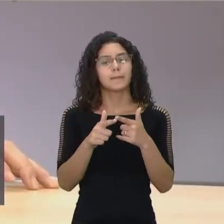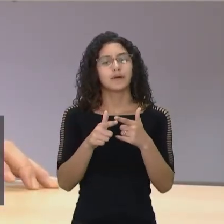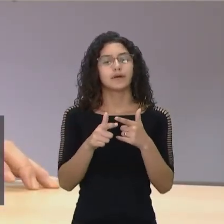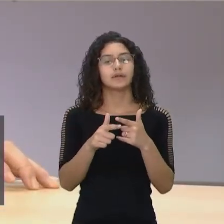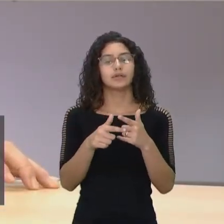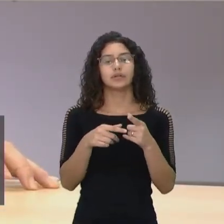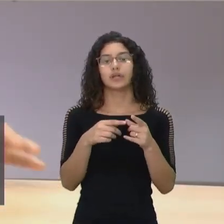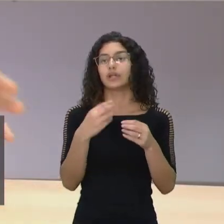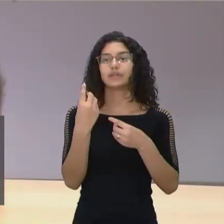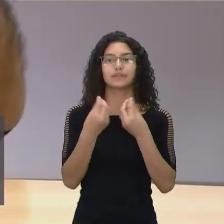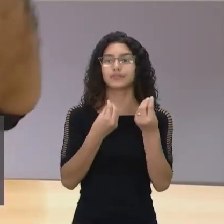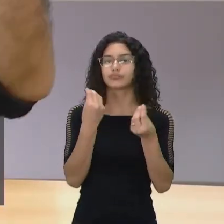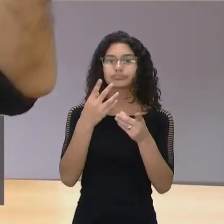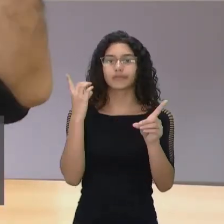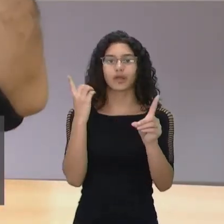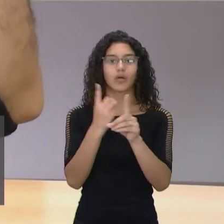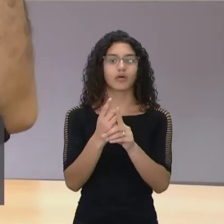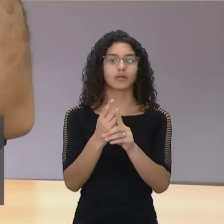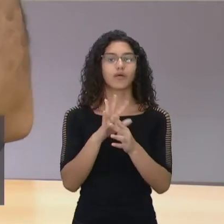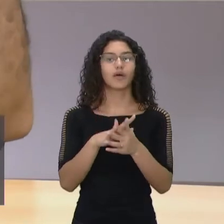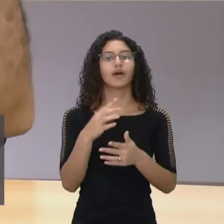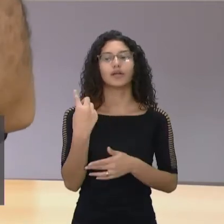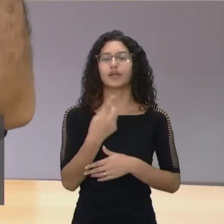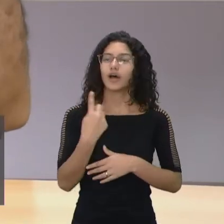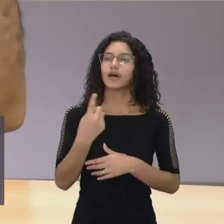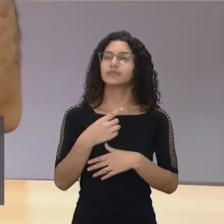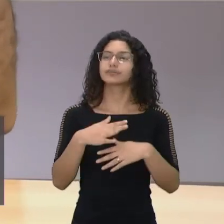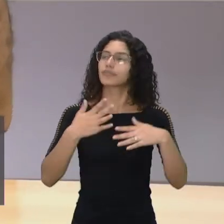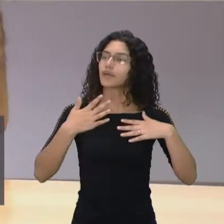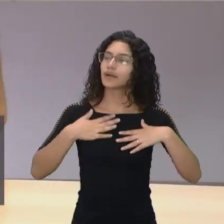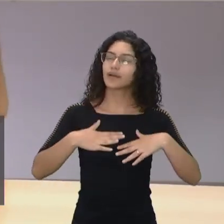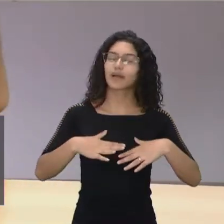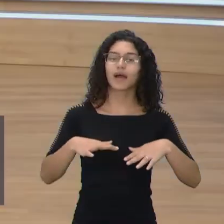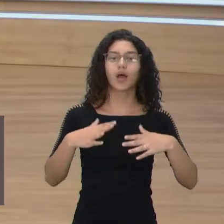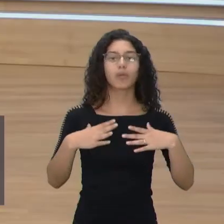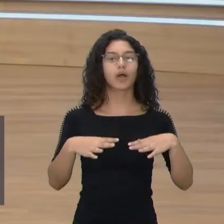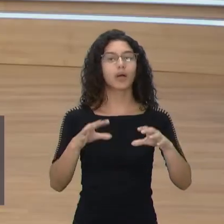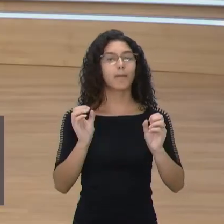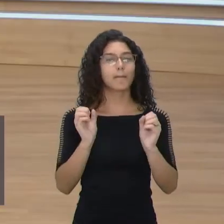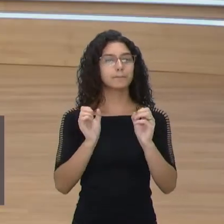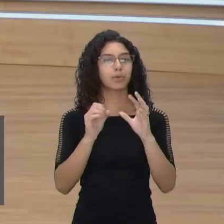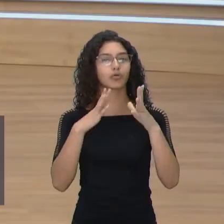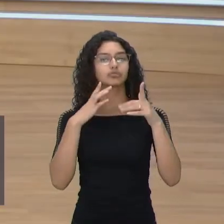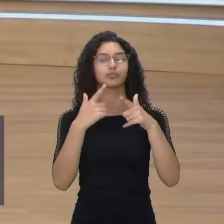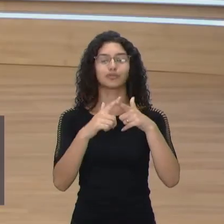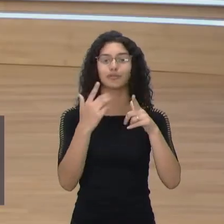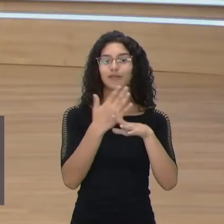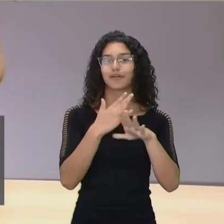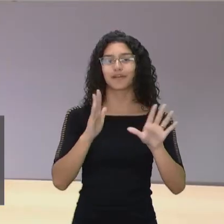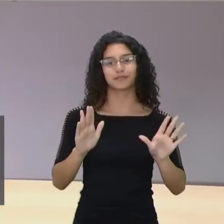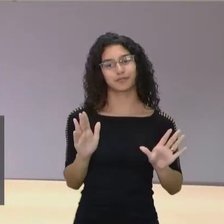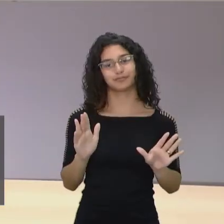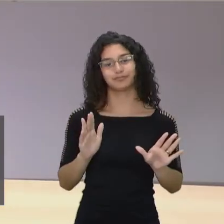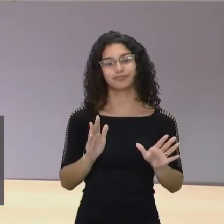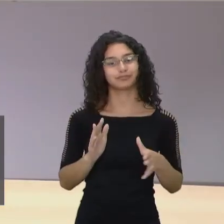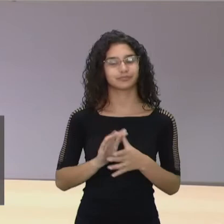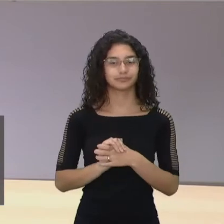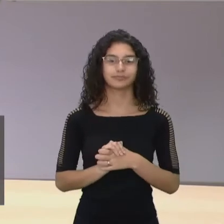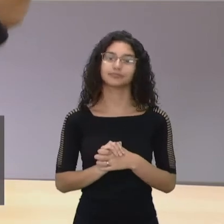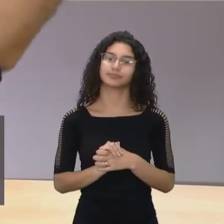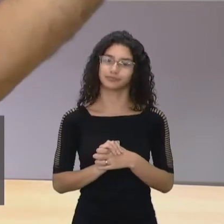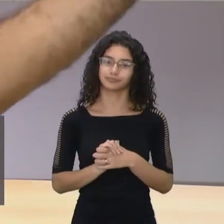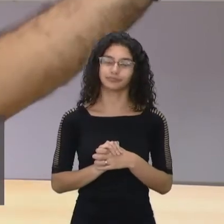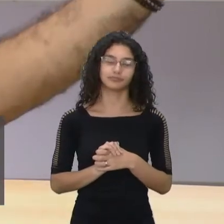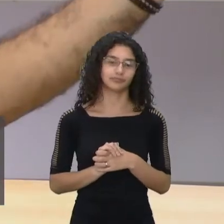não aparece. E aí, quando a gente relaxa, vai fazer alguma outra coisa, do nada, é como se o inconsciente desse um start e